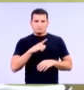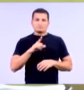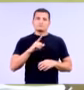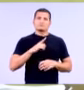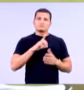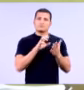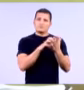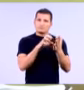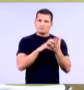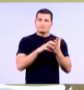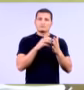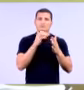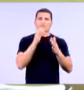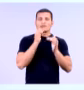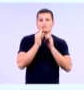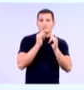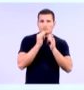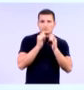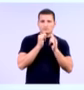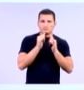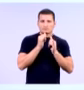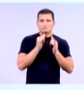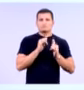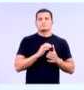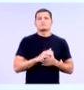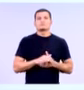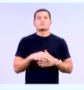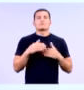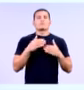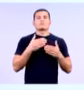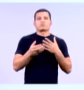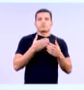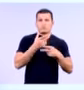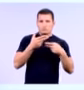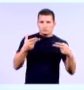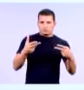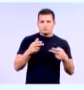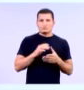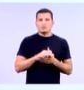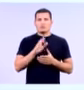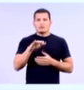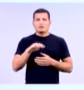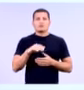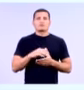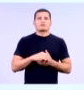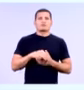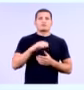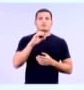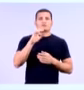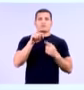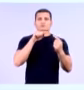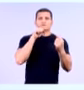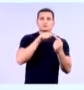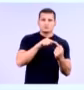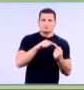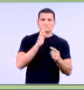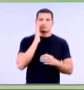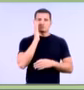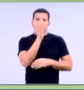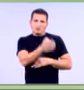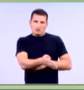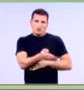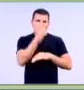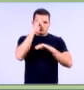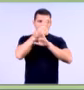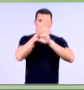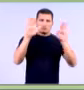informar a respeito de. Muito bem. E isso empregando a linguagem objetiva, direta, clara. Quando nós